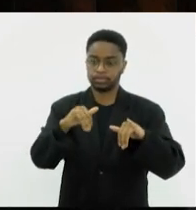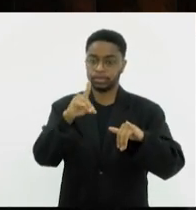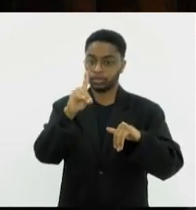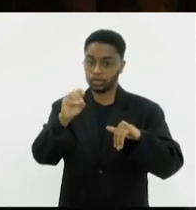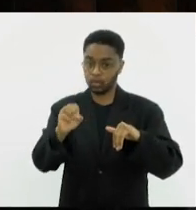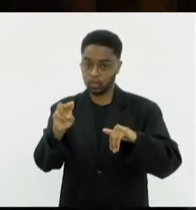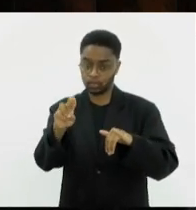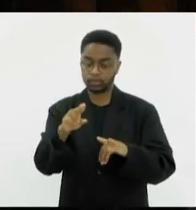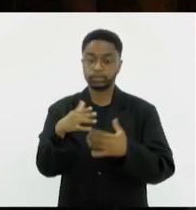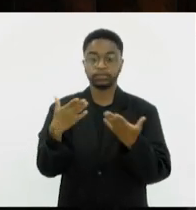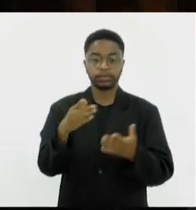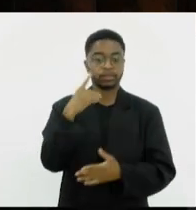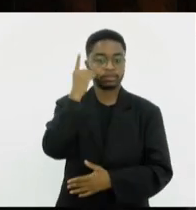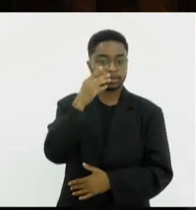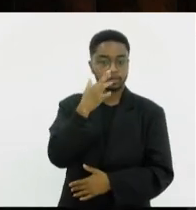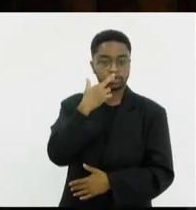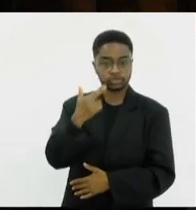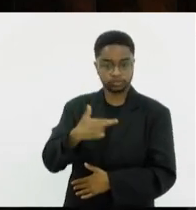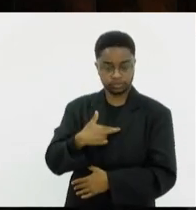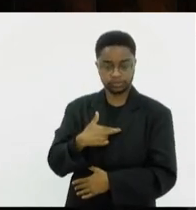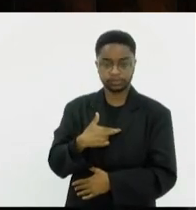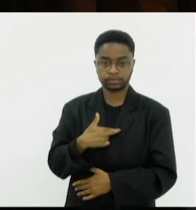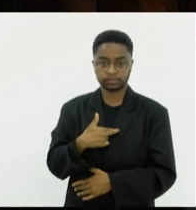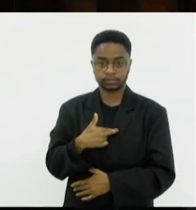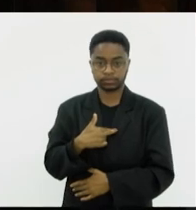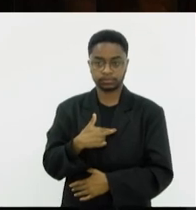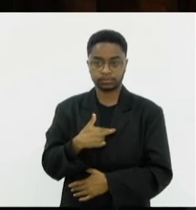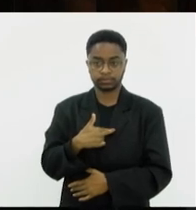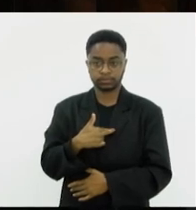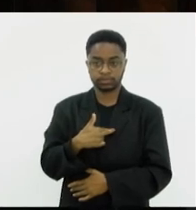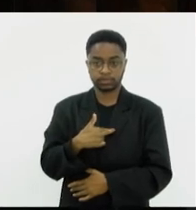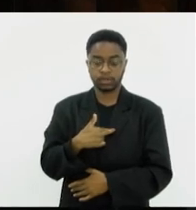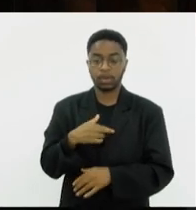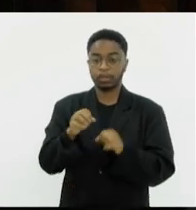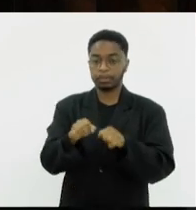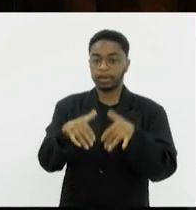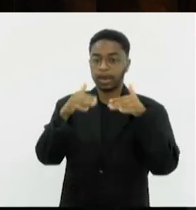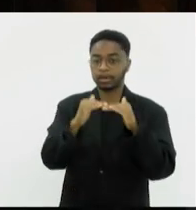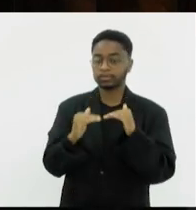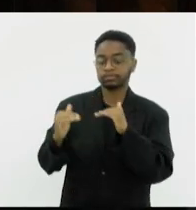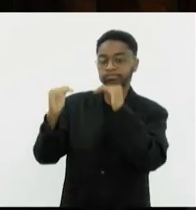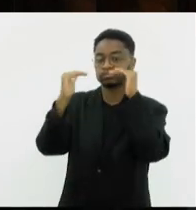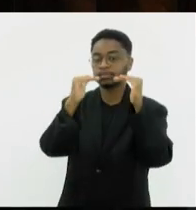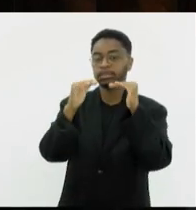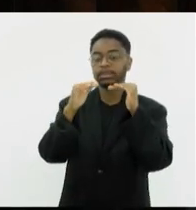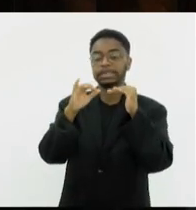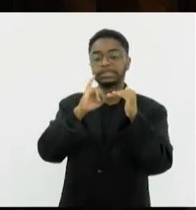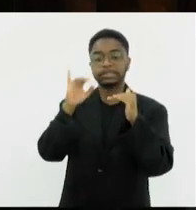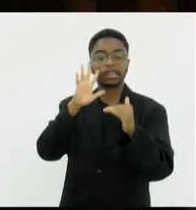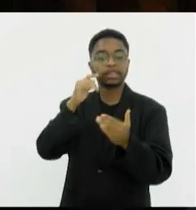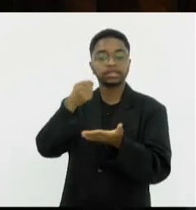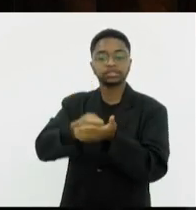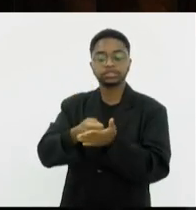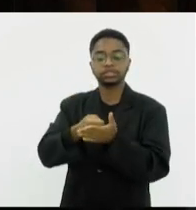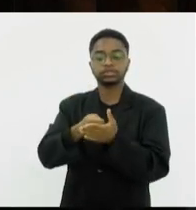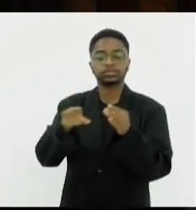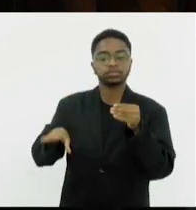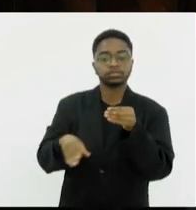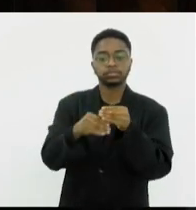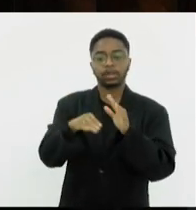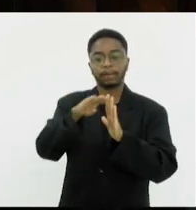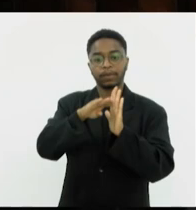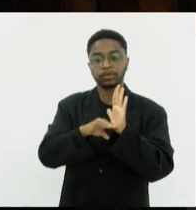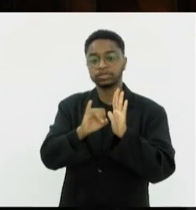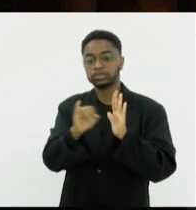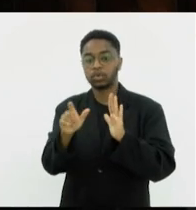E o deputado respondeu, o salafrário: o pleno é soberano para decidir incluir a extrapauta com deliberação dos